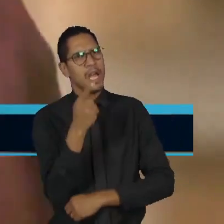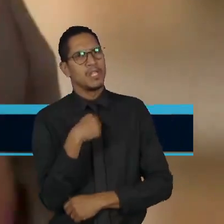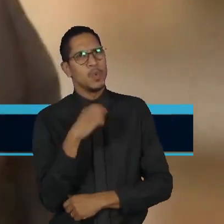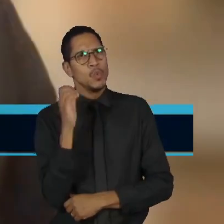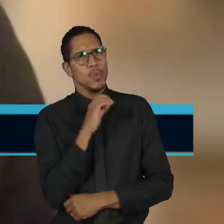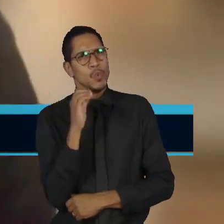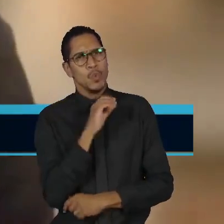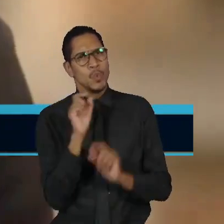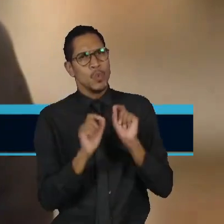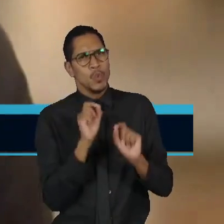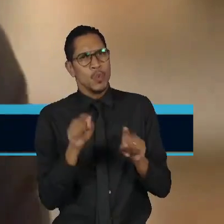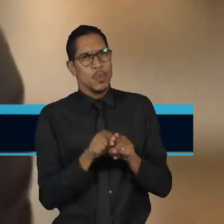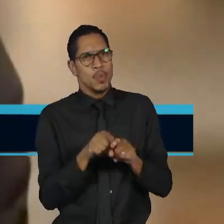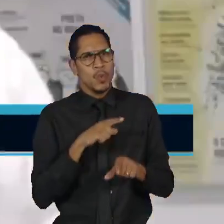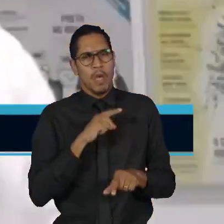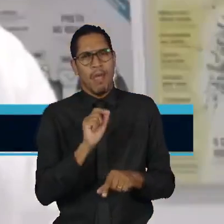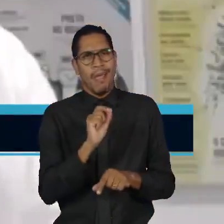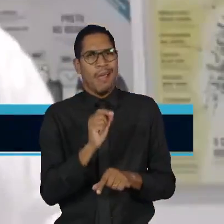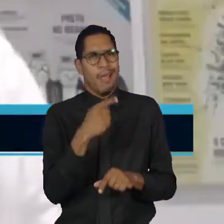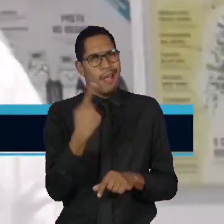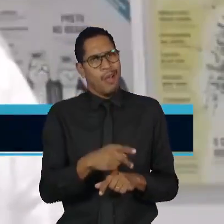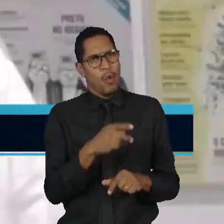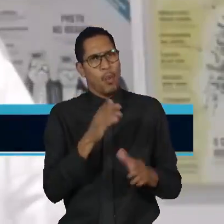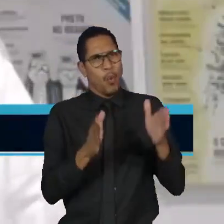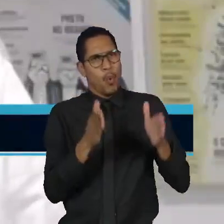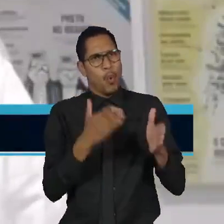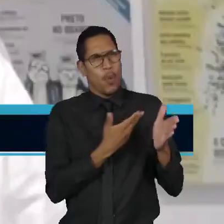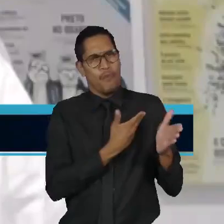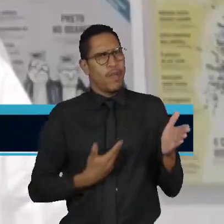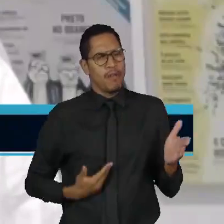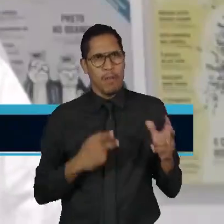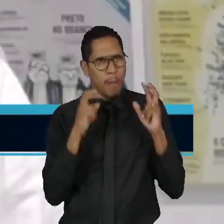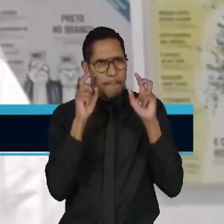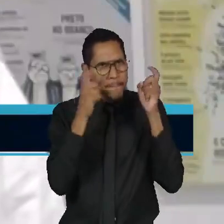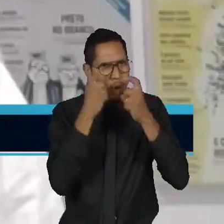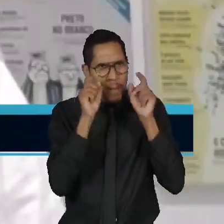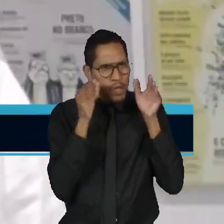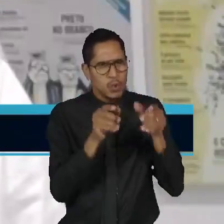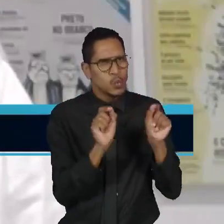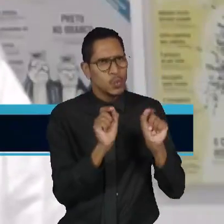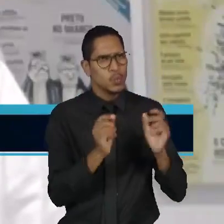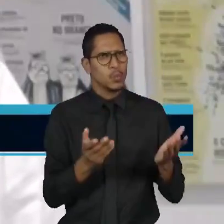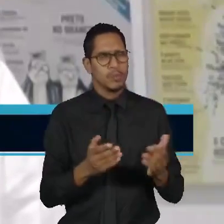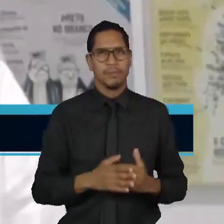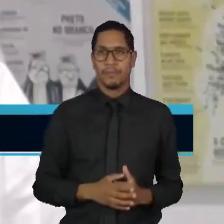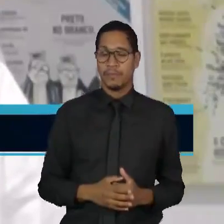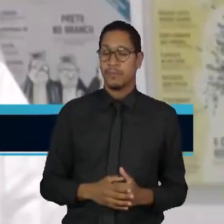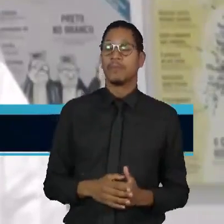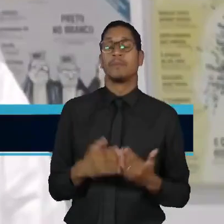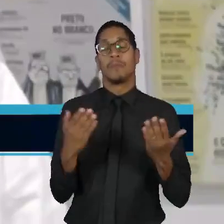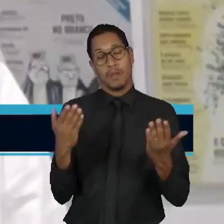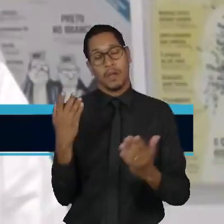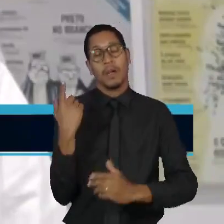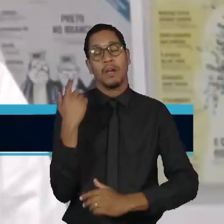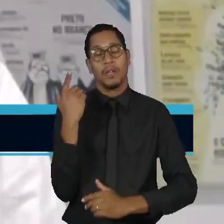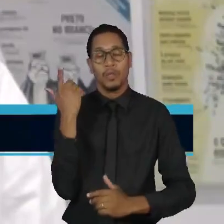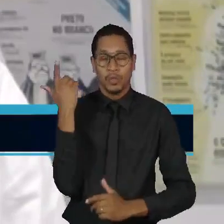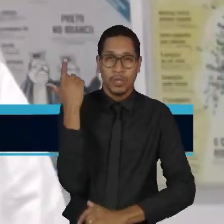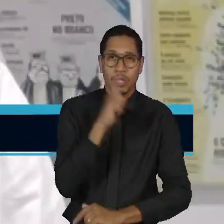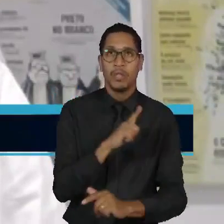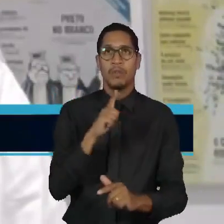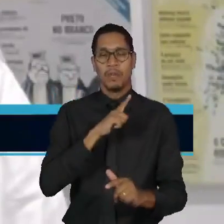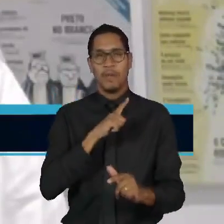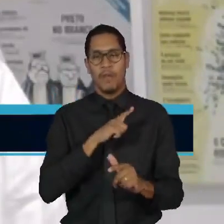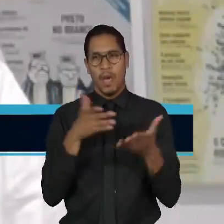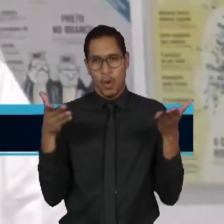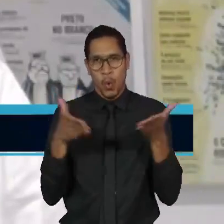pego nem mesmo no atual governo. O tema da degradação é relativamente novo. Eu acho que a gente conseguiu fazer com que entrasse no